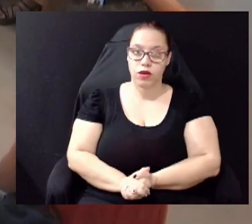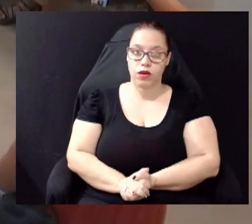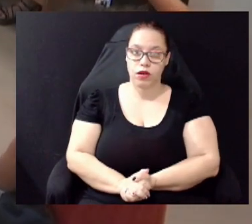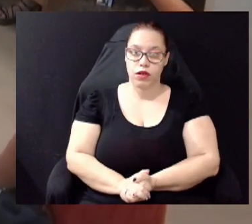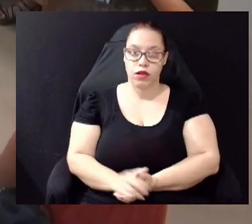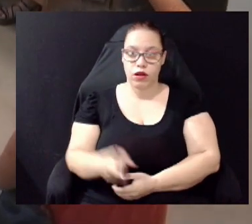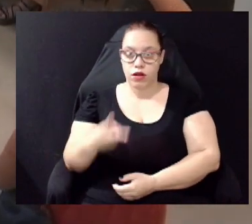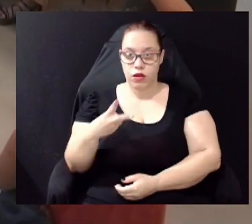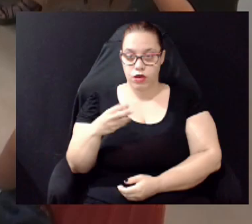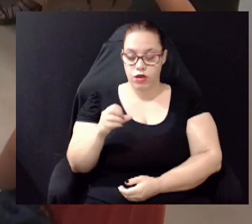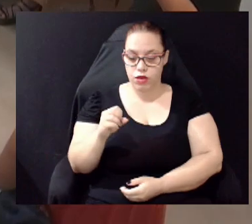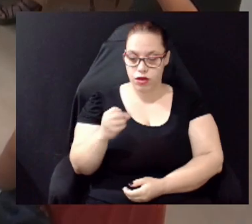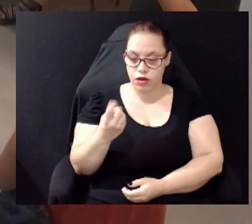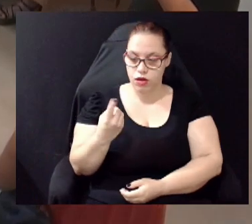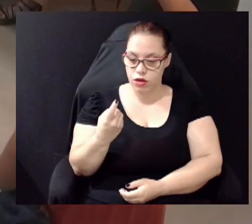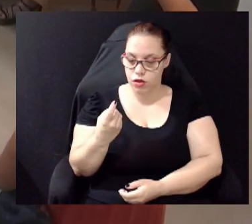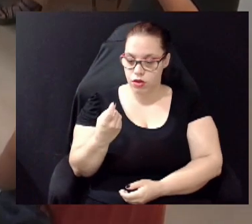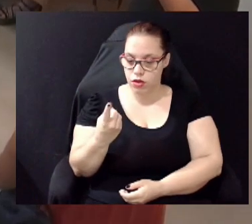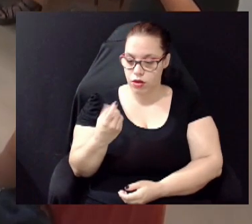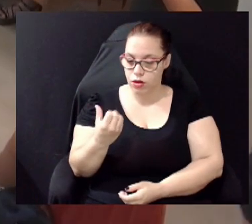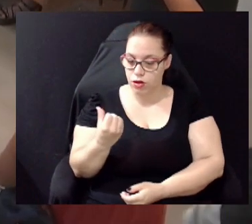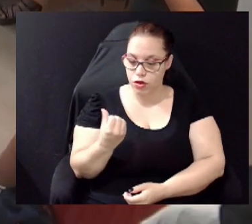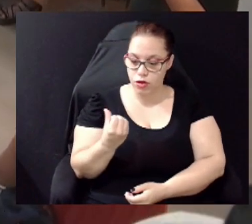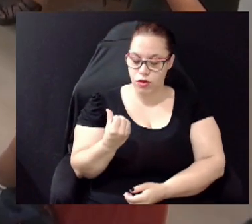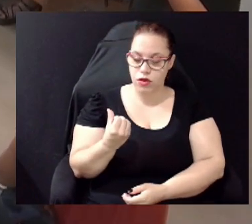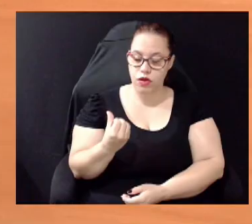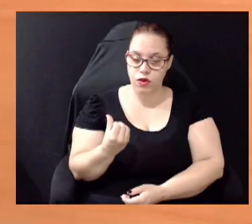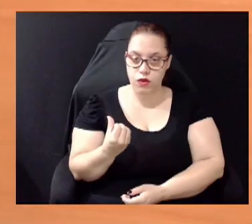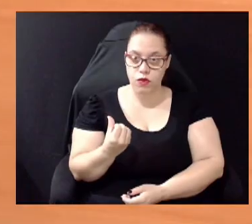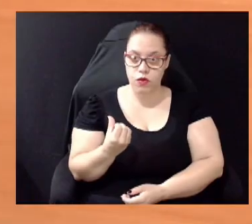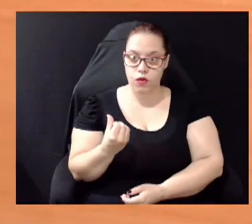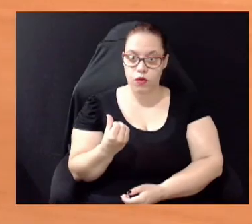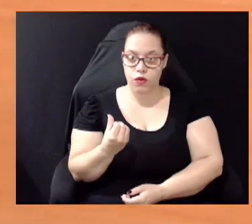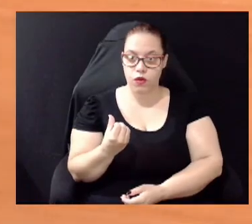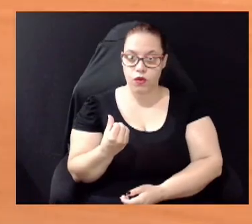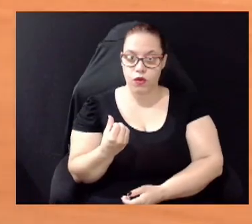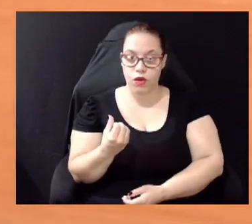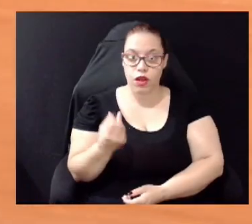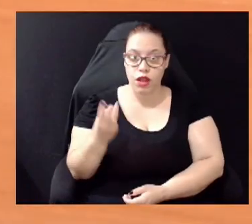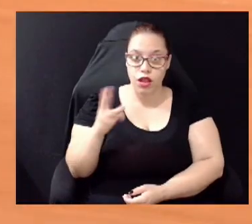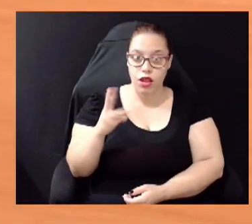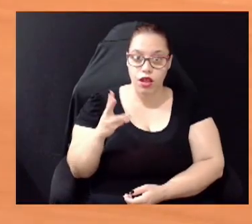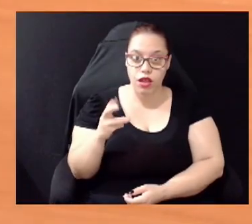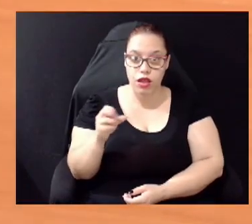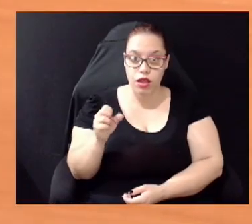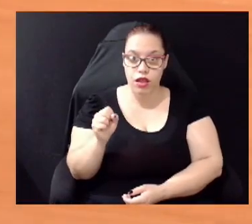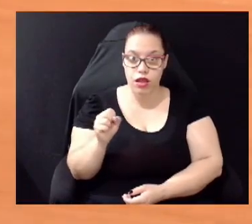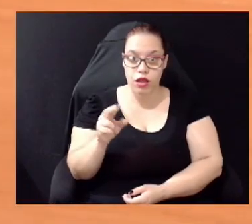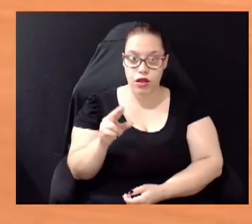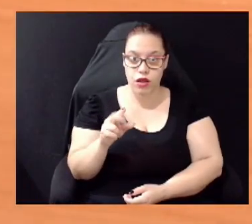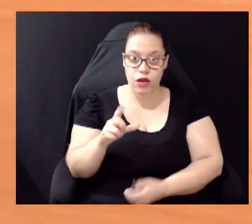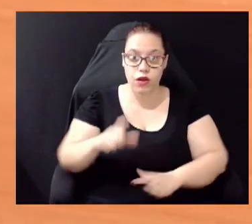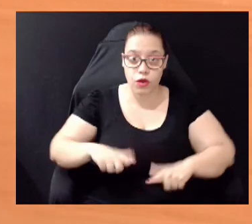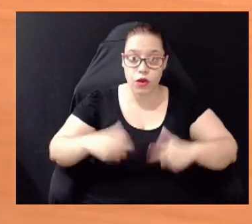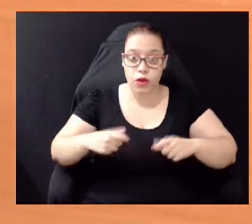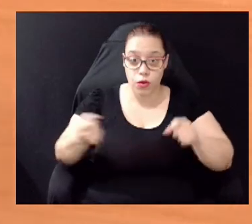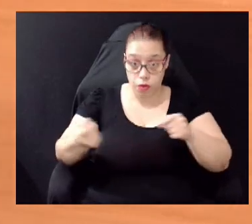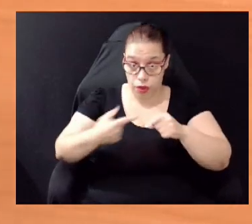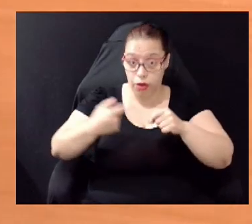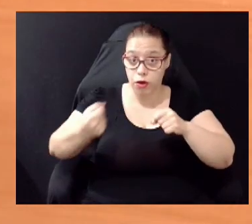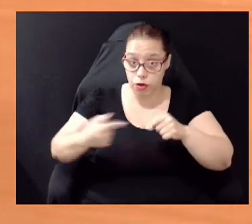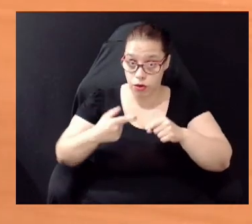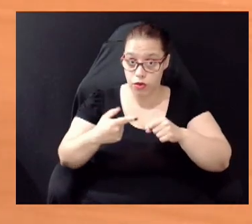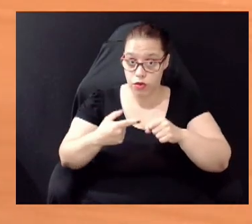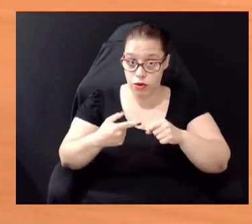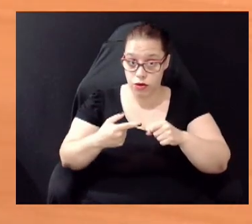Mara Moira, e nós fomos as terceira, né? Eu e Suzy somos militantes do PSOL, né? Para mim é tudo